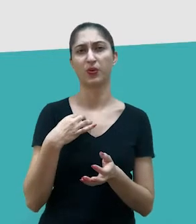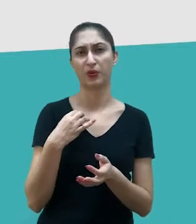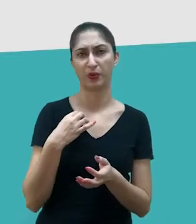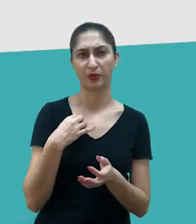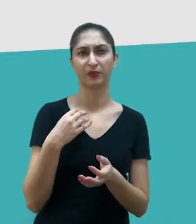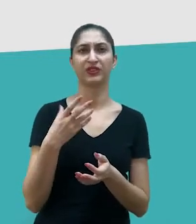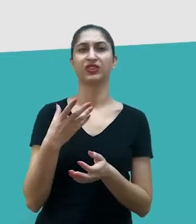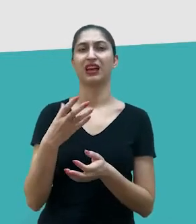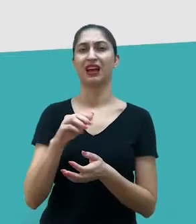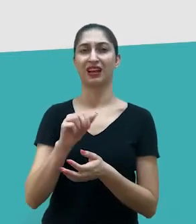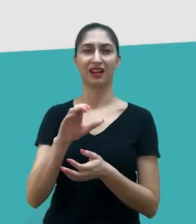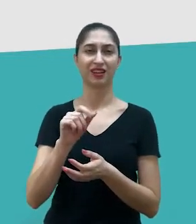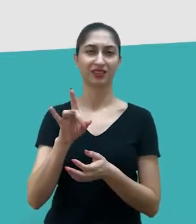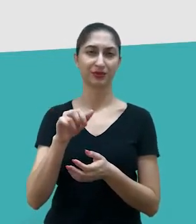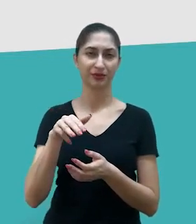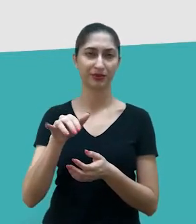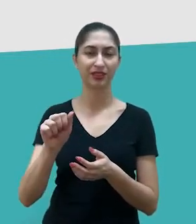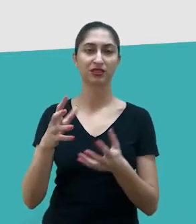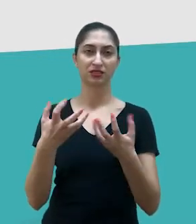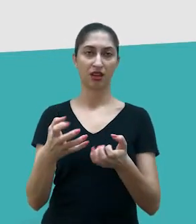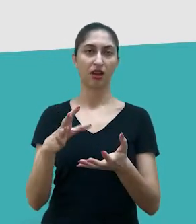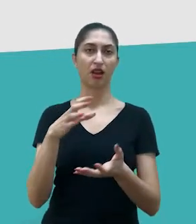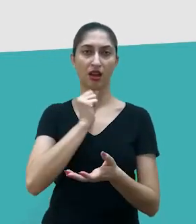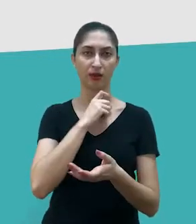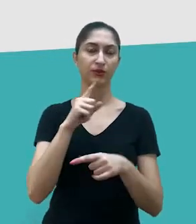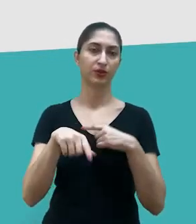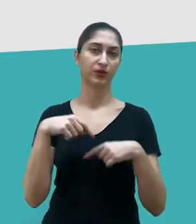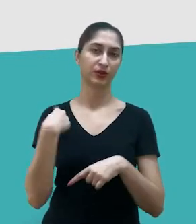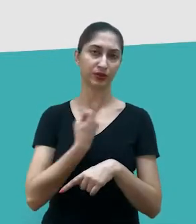que secam super rápido, né? Nossas roupas de trabalho.